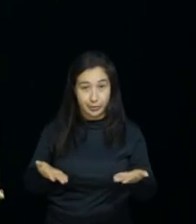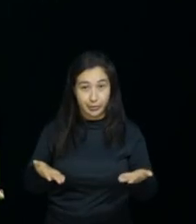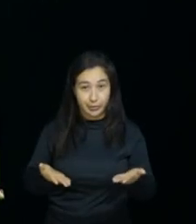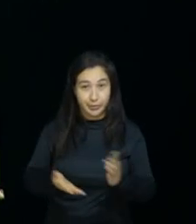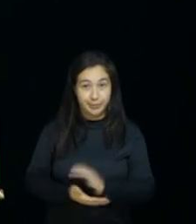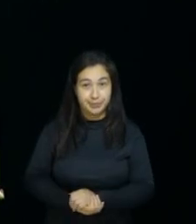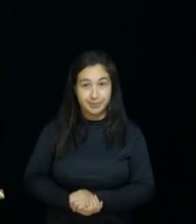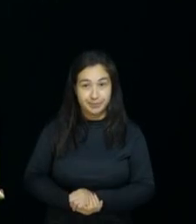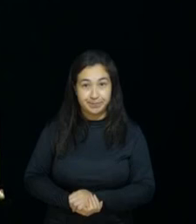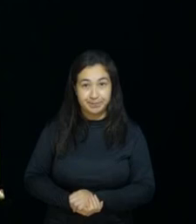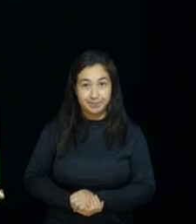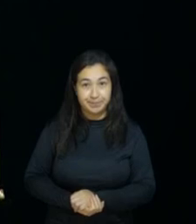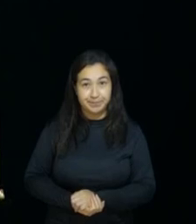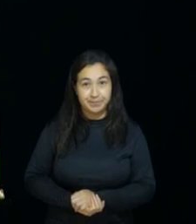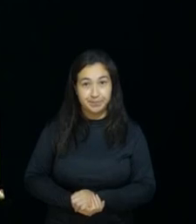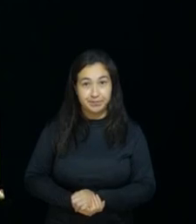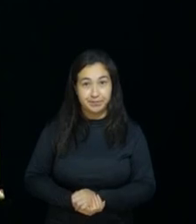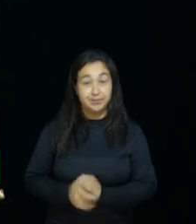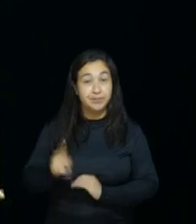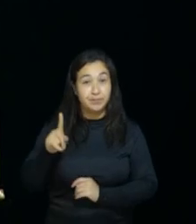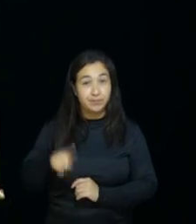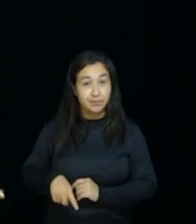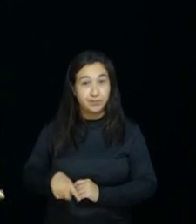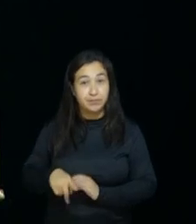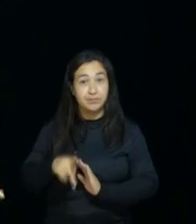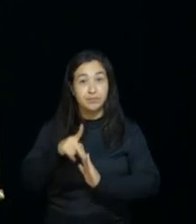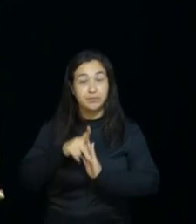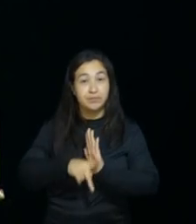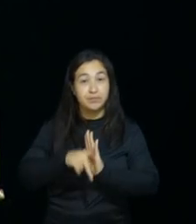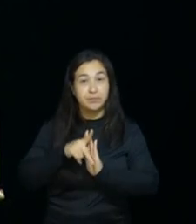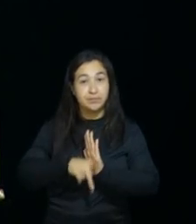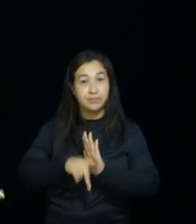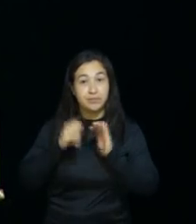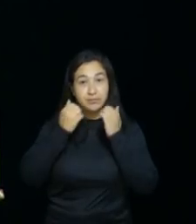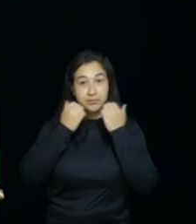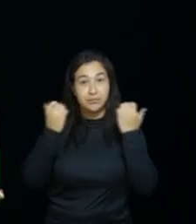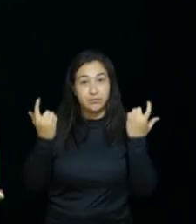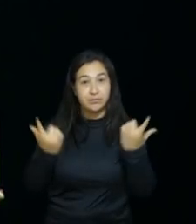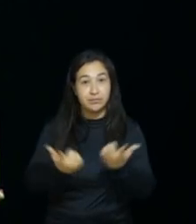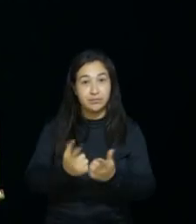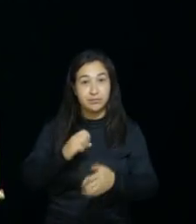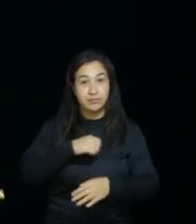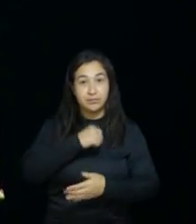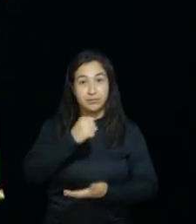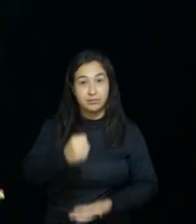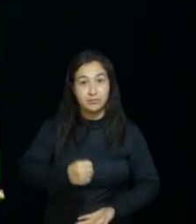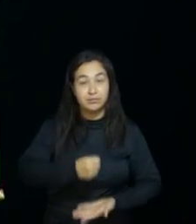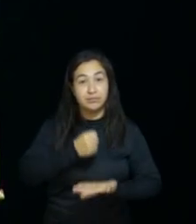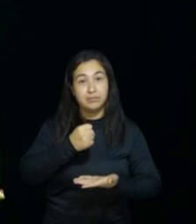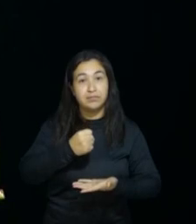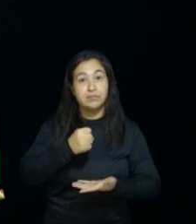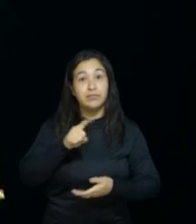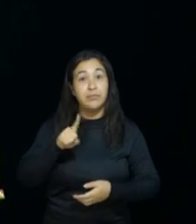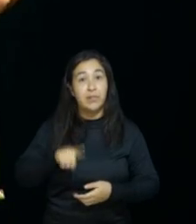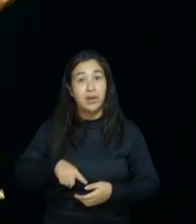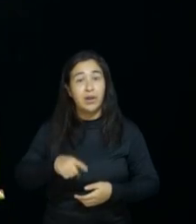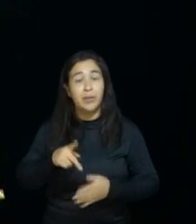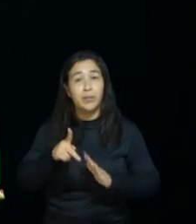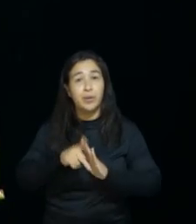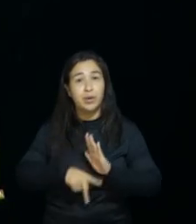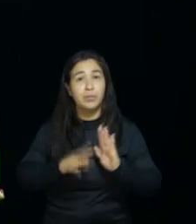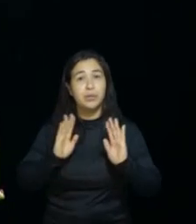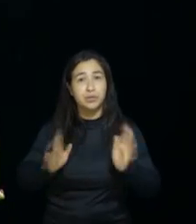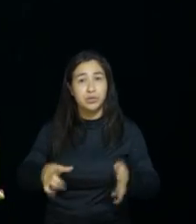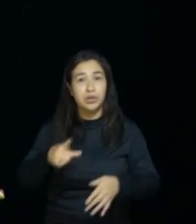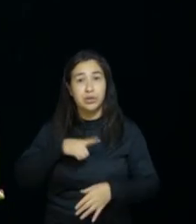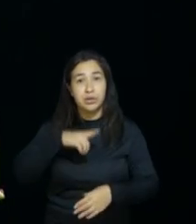nós vivemos, que é sobre o programa Alesc Sustentável, um programa já existente dentro da